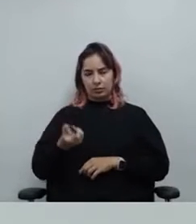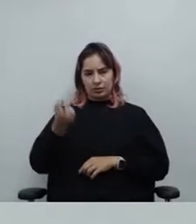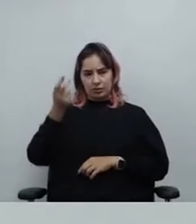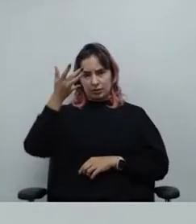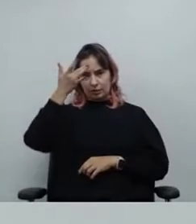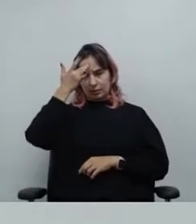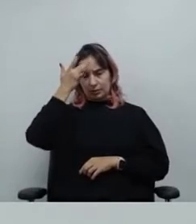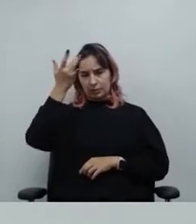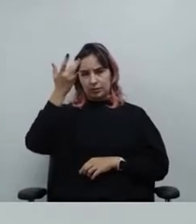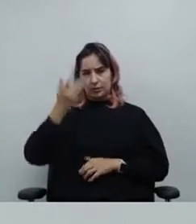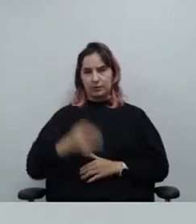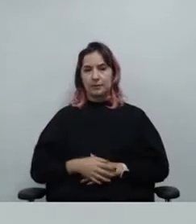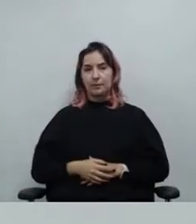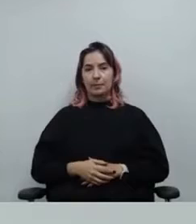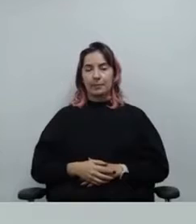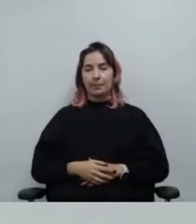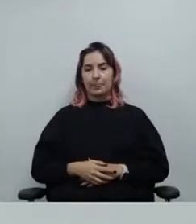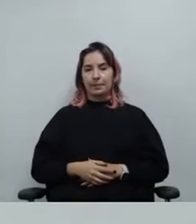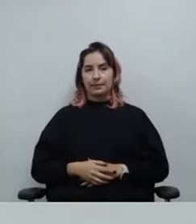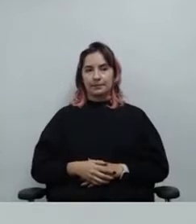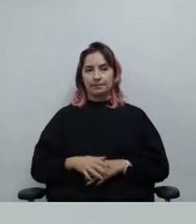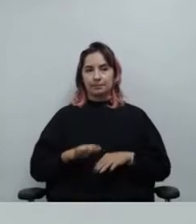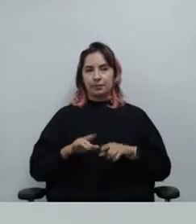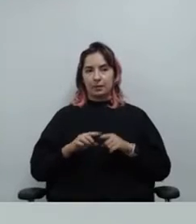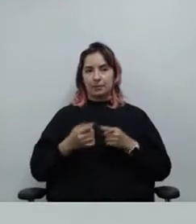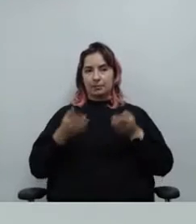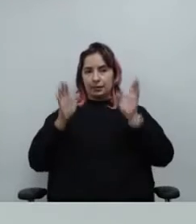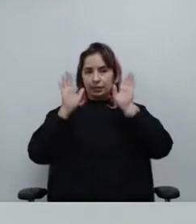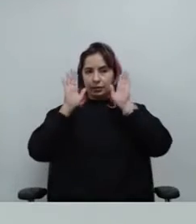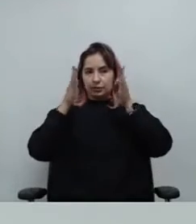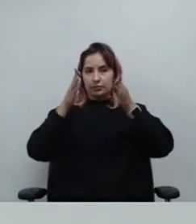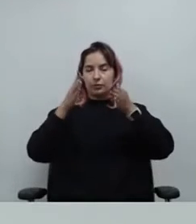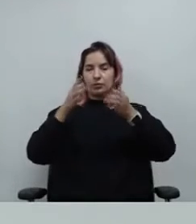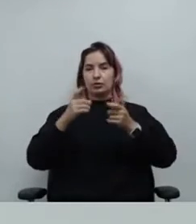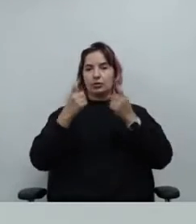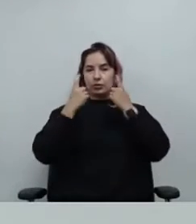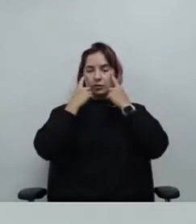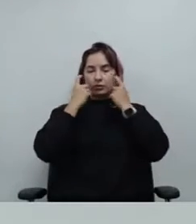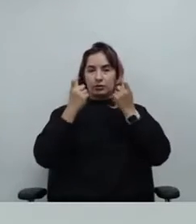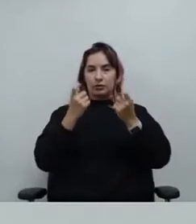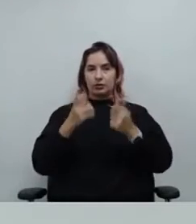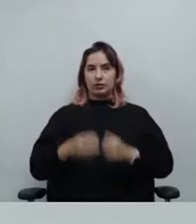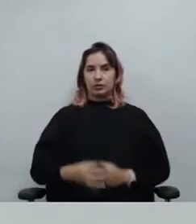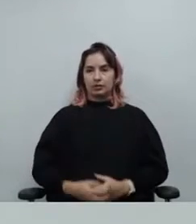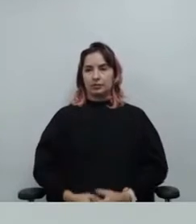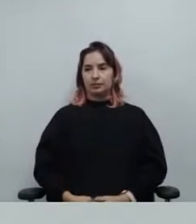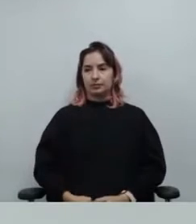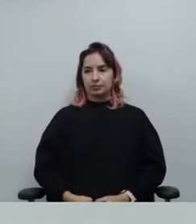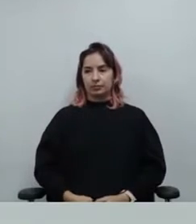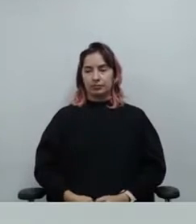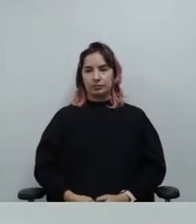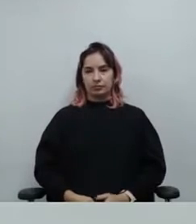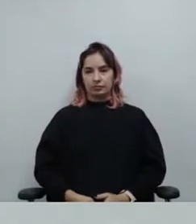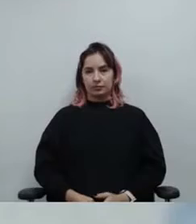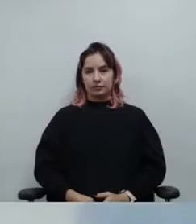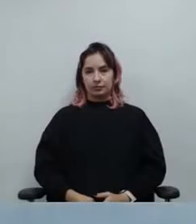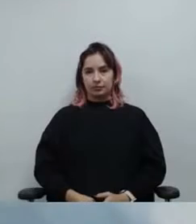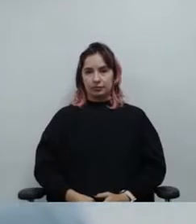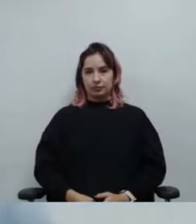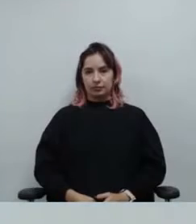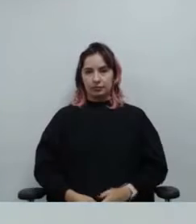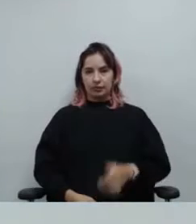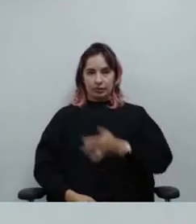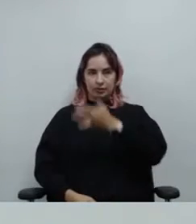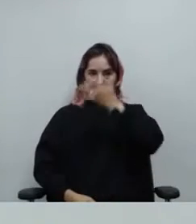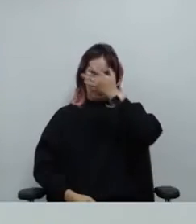pouco no histórico. Esse recorte específico, então, da violência letal, né, cometido por